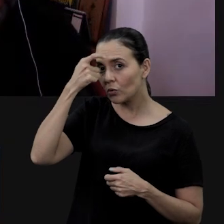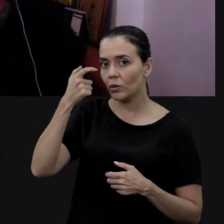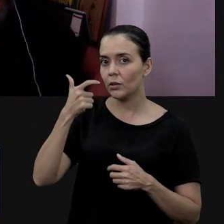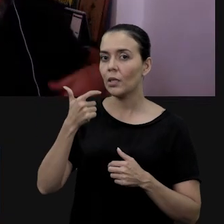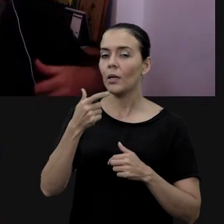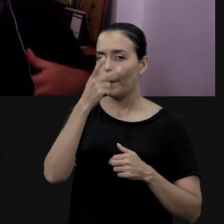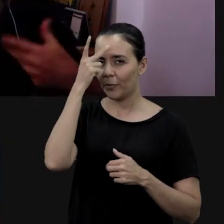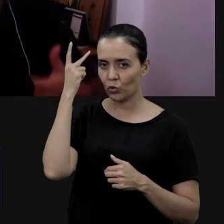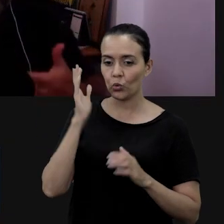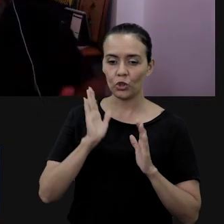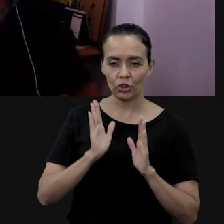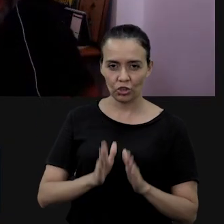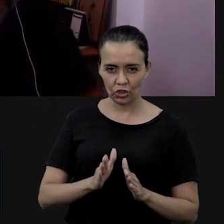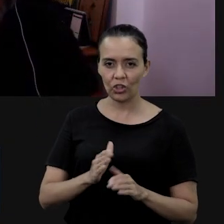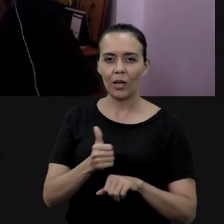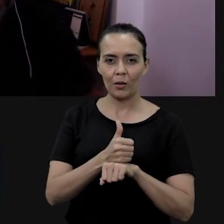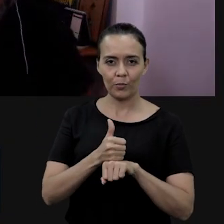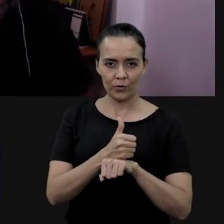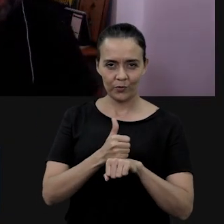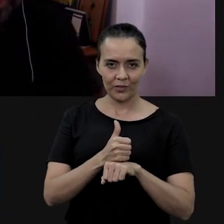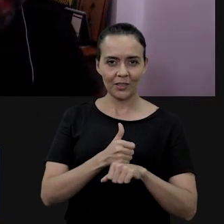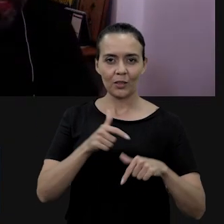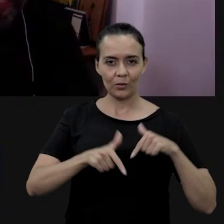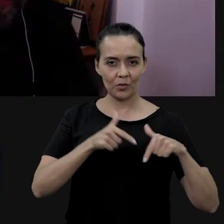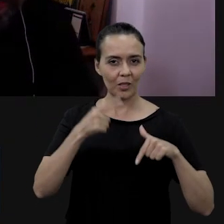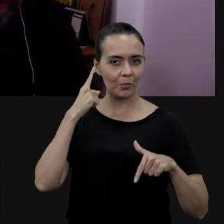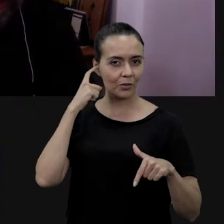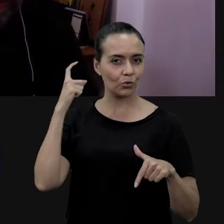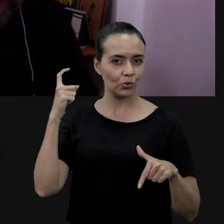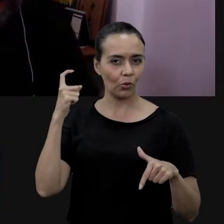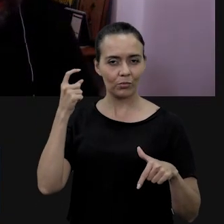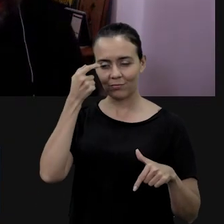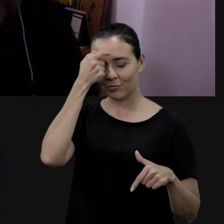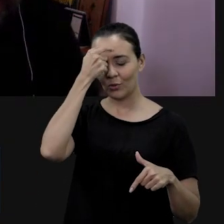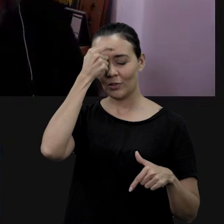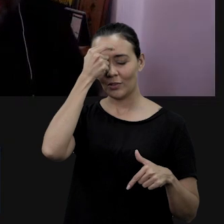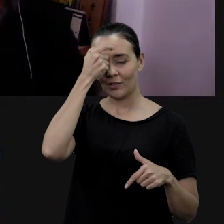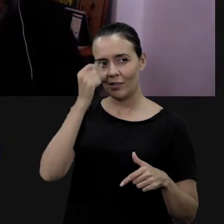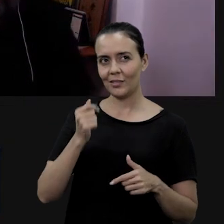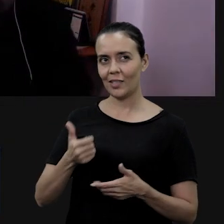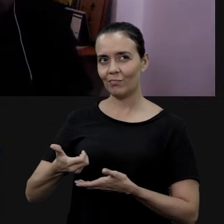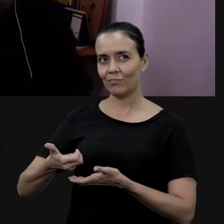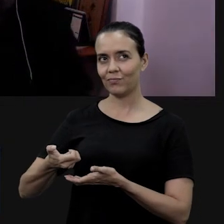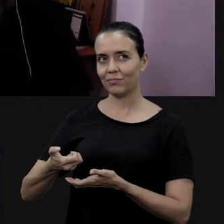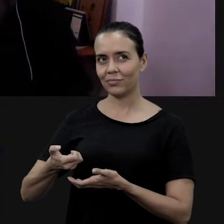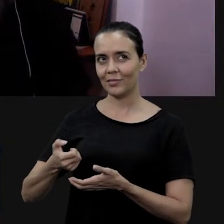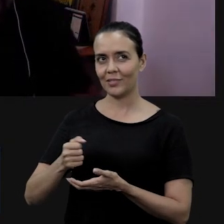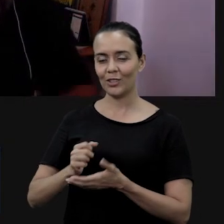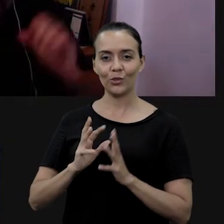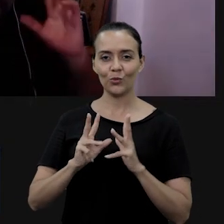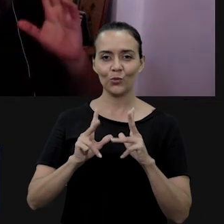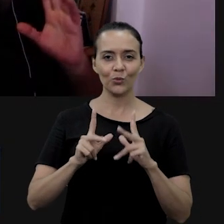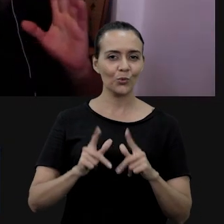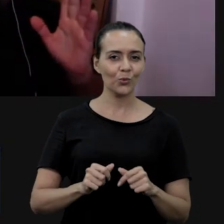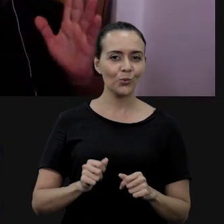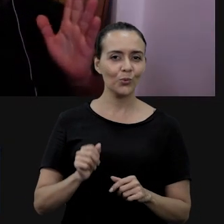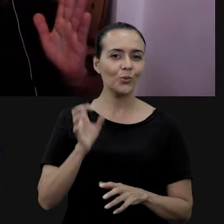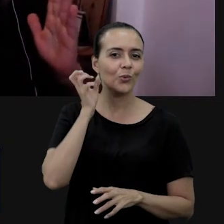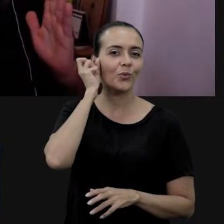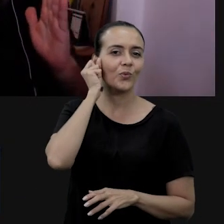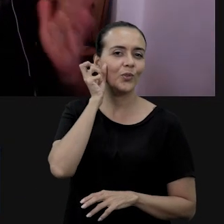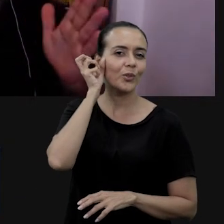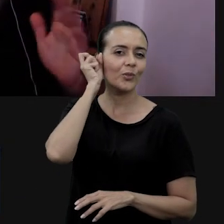essa consciência de quem vai trabalhar com som, essa consciência que vai colocar você,